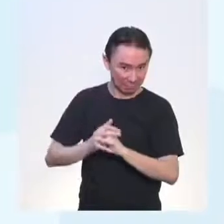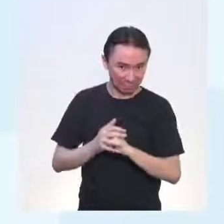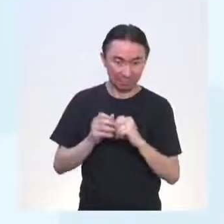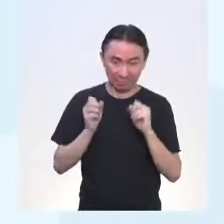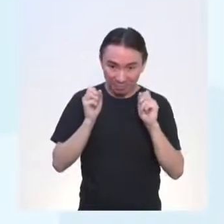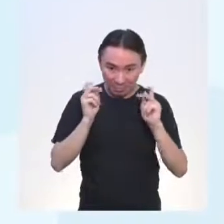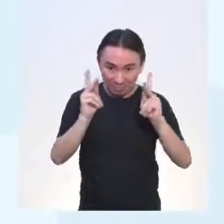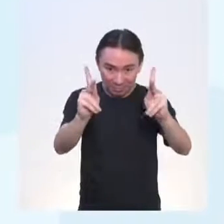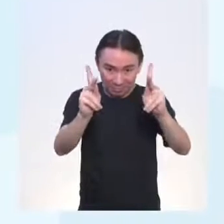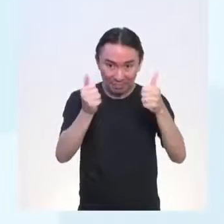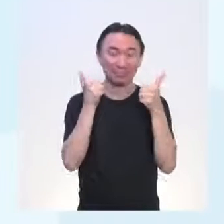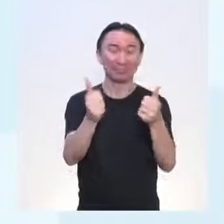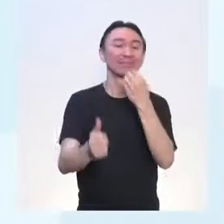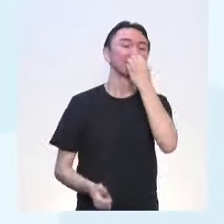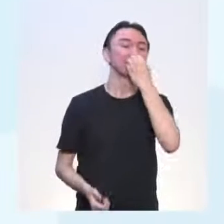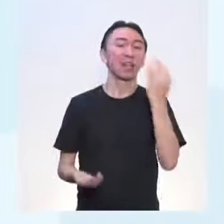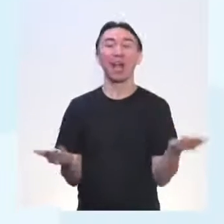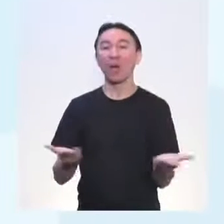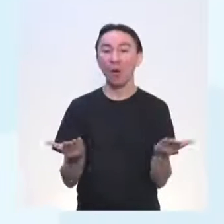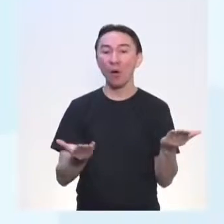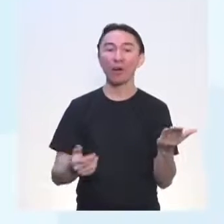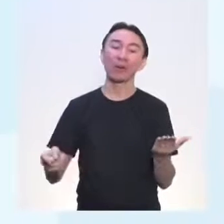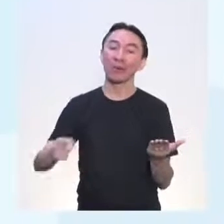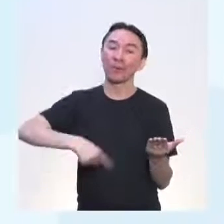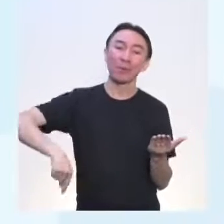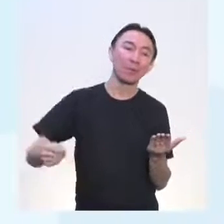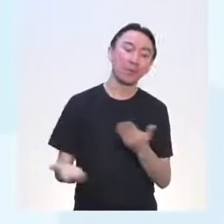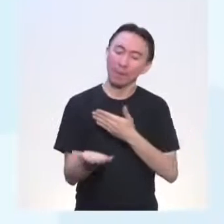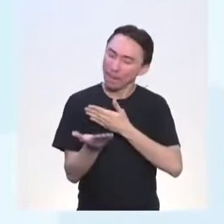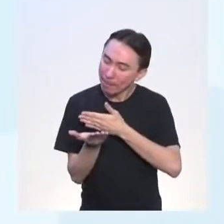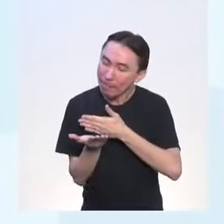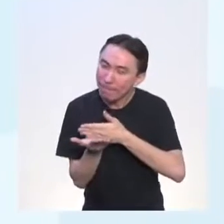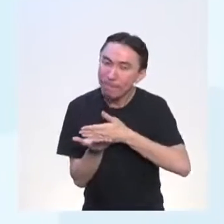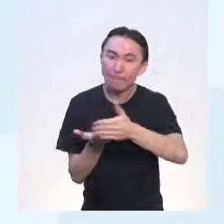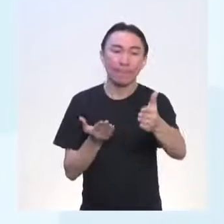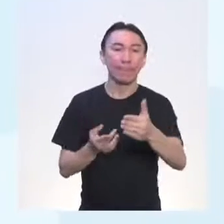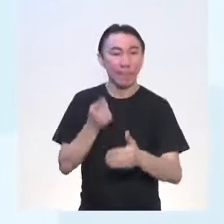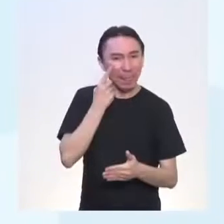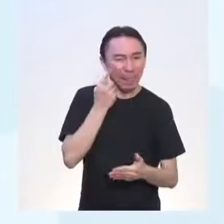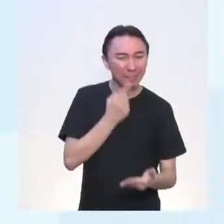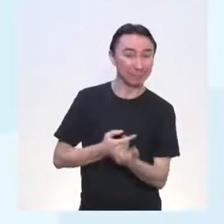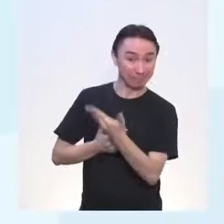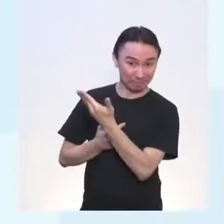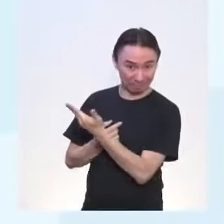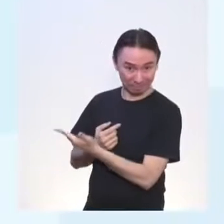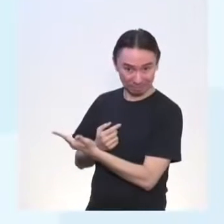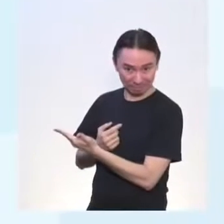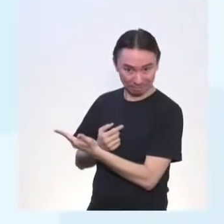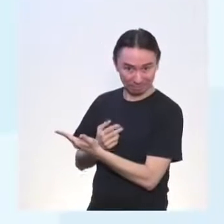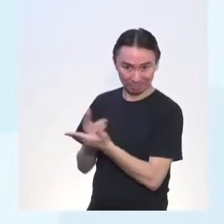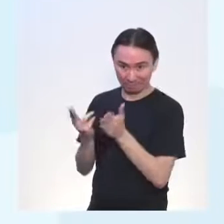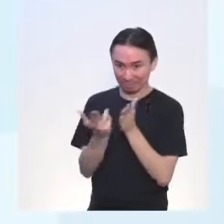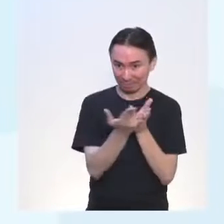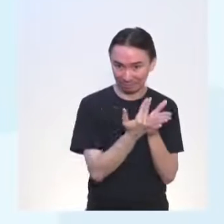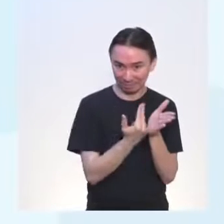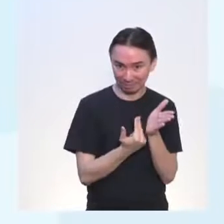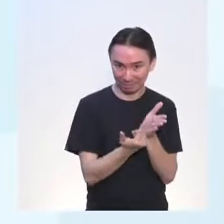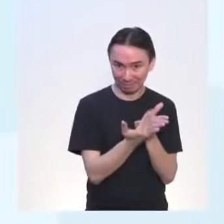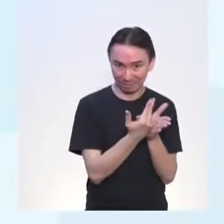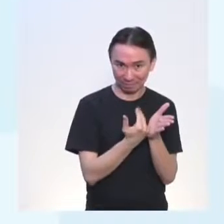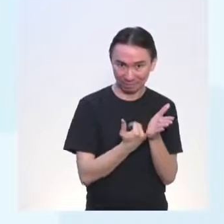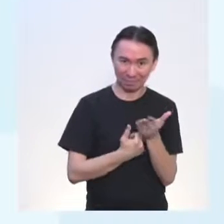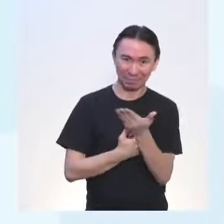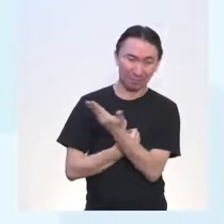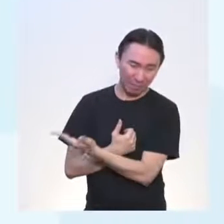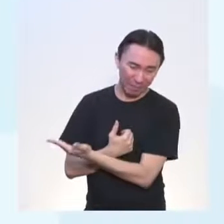isso justamente que nós vamos começar fazendo. Primeiro, olha para esta figura. Ela é